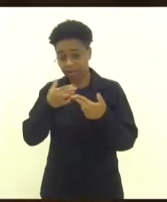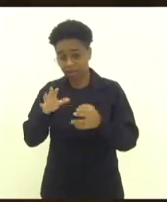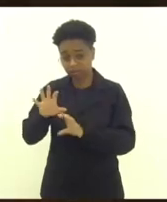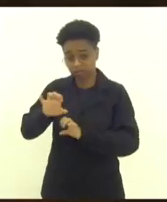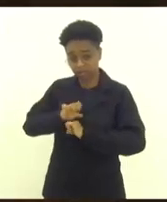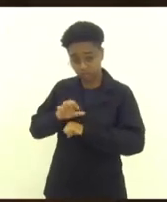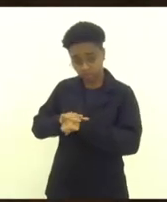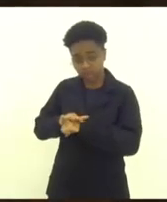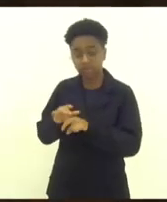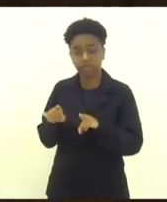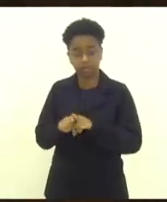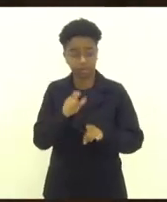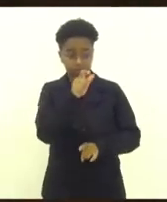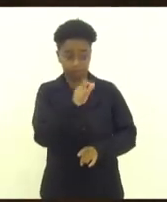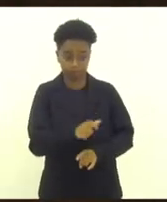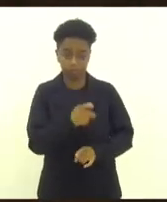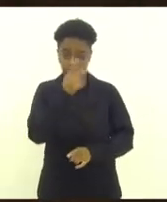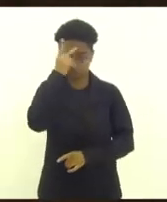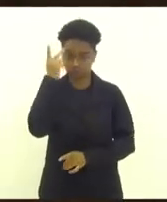ficando doente